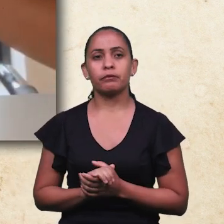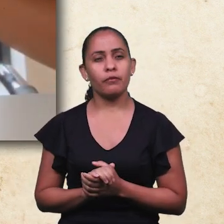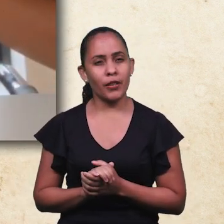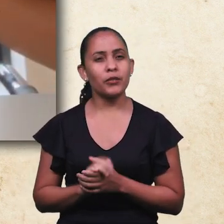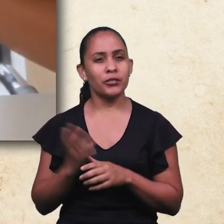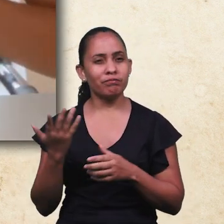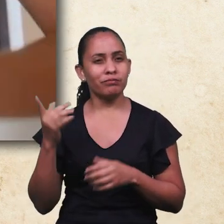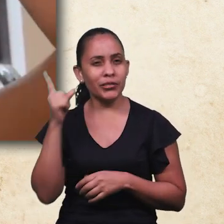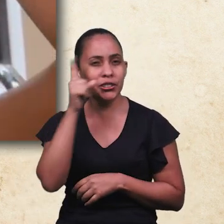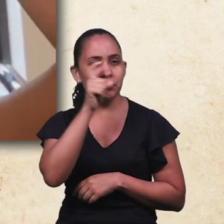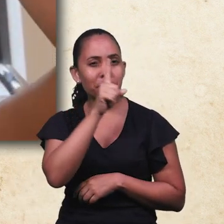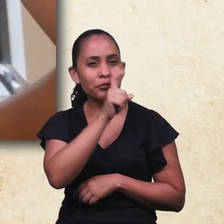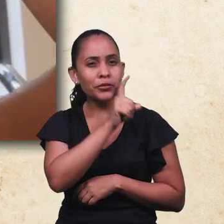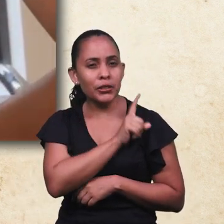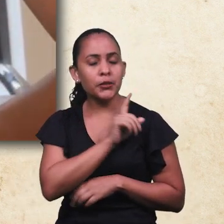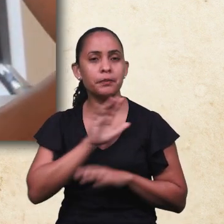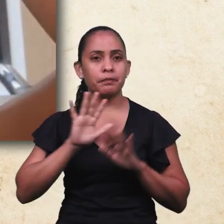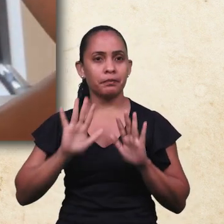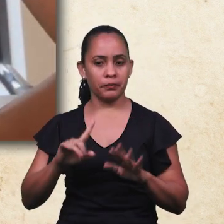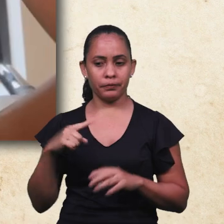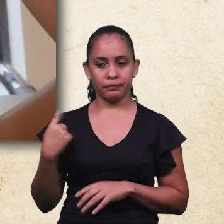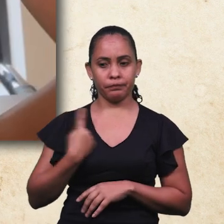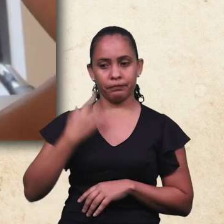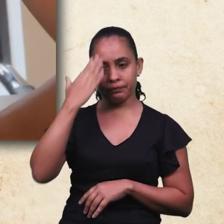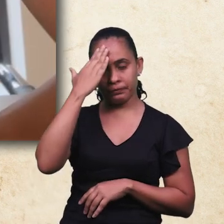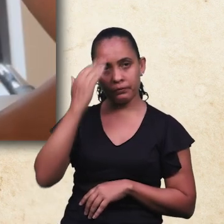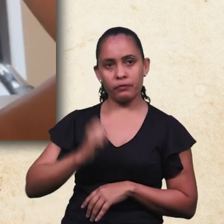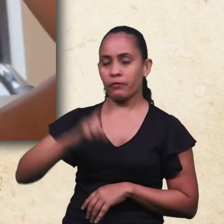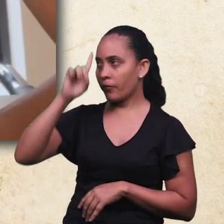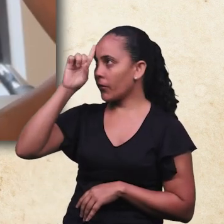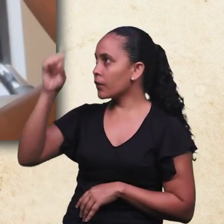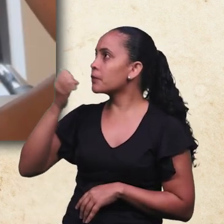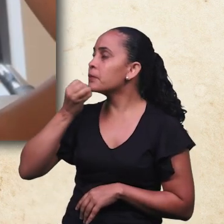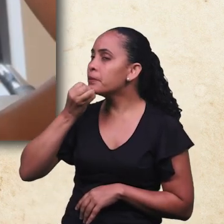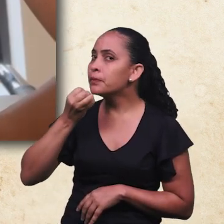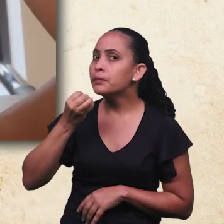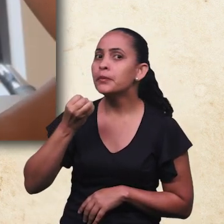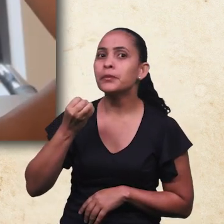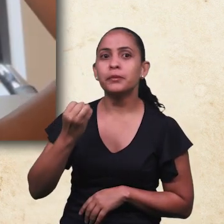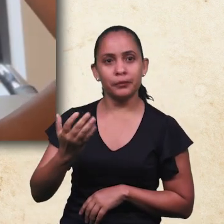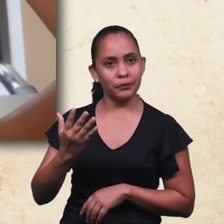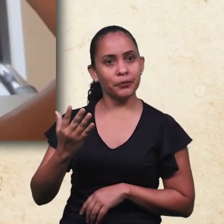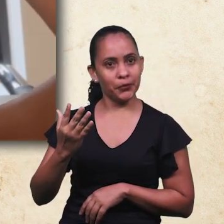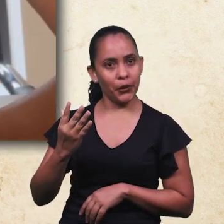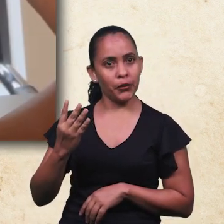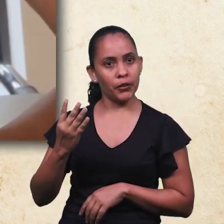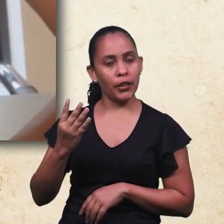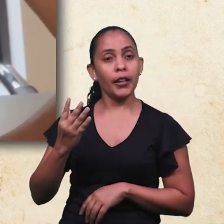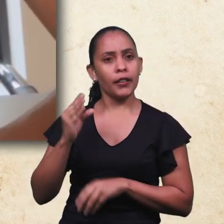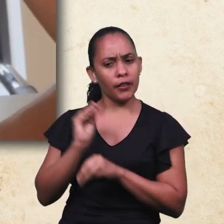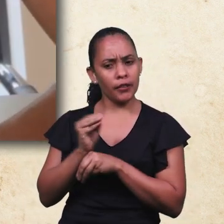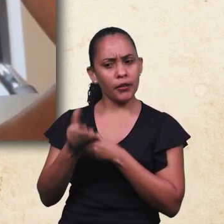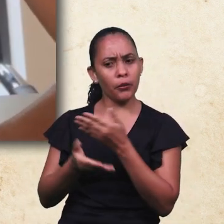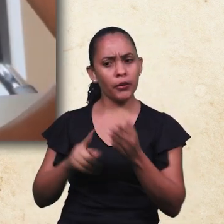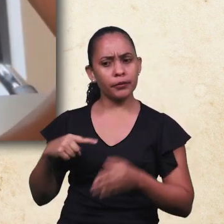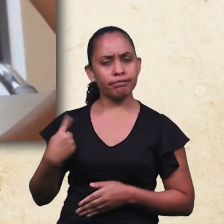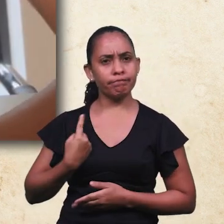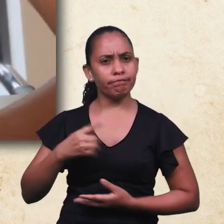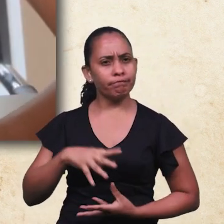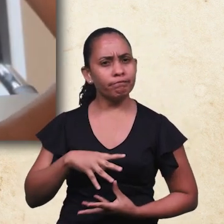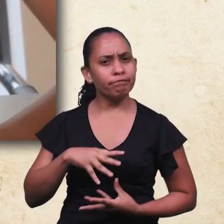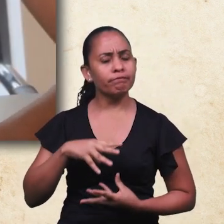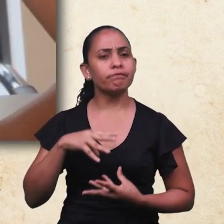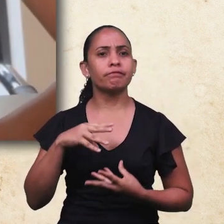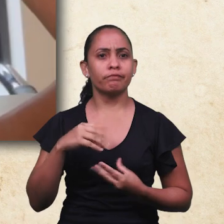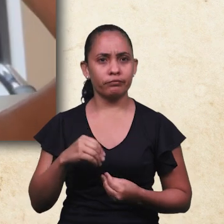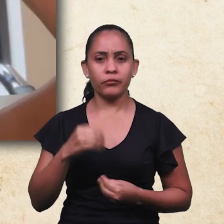estar doendo, mas saiba que nós servimos a um Deus bom que faz bem para a nossa alma e